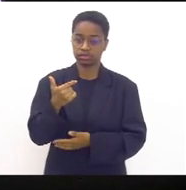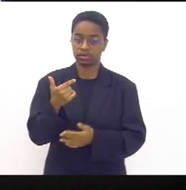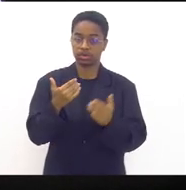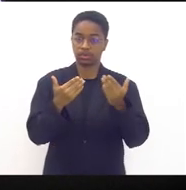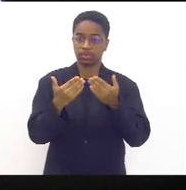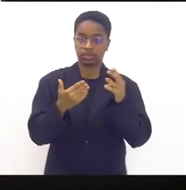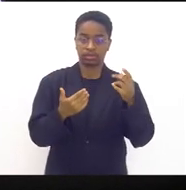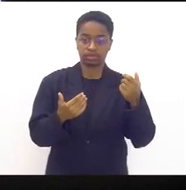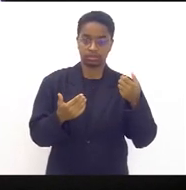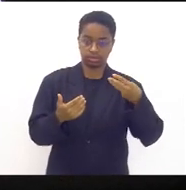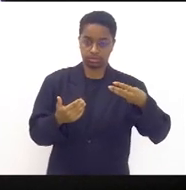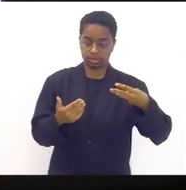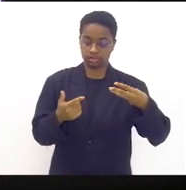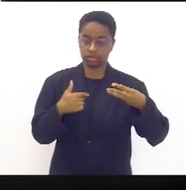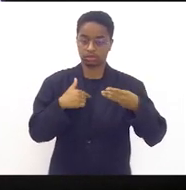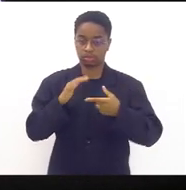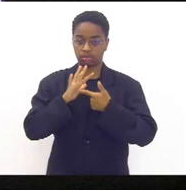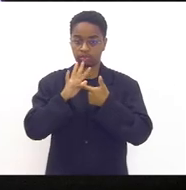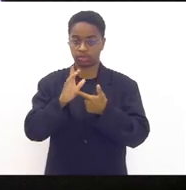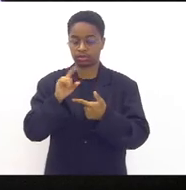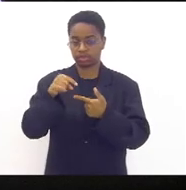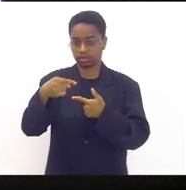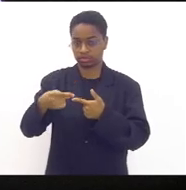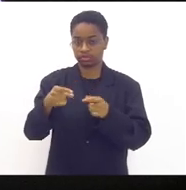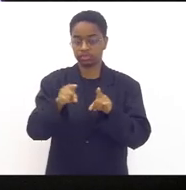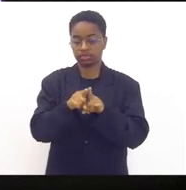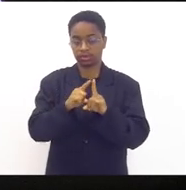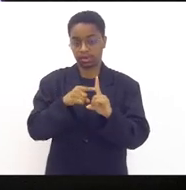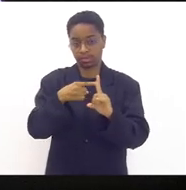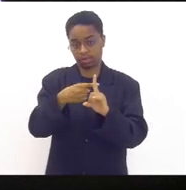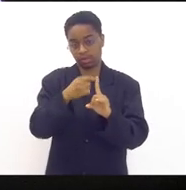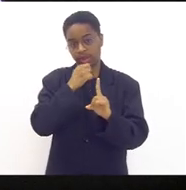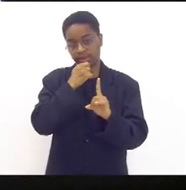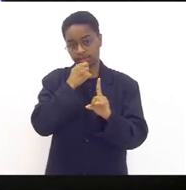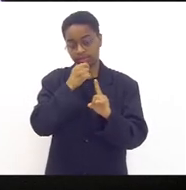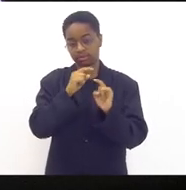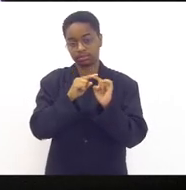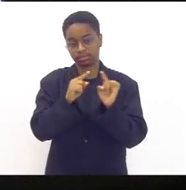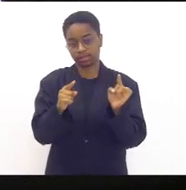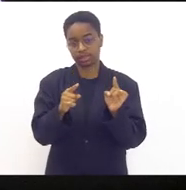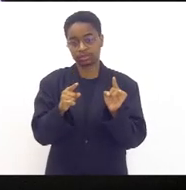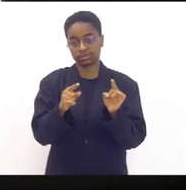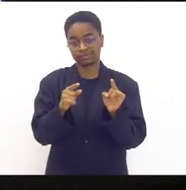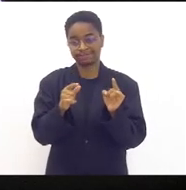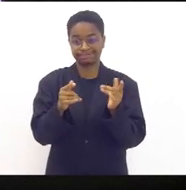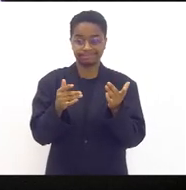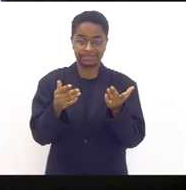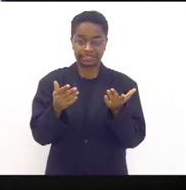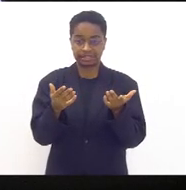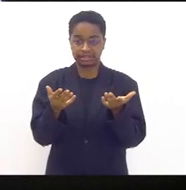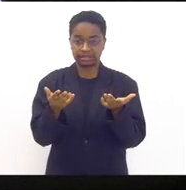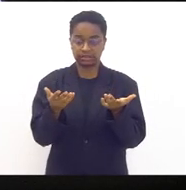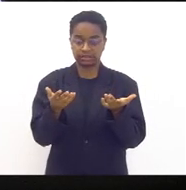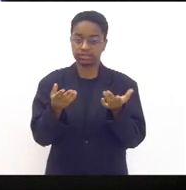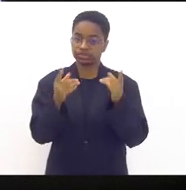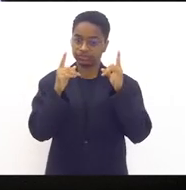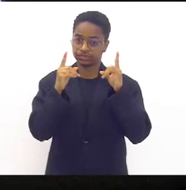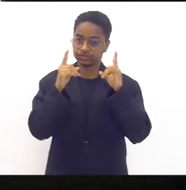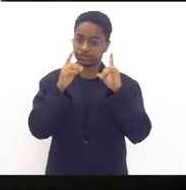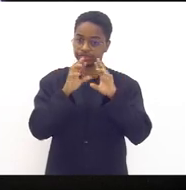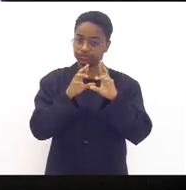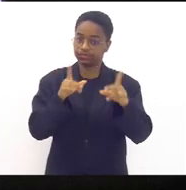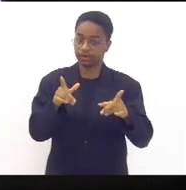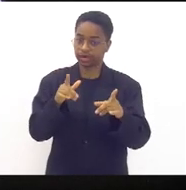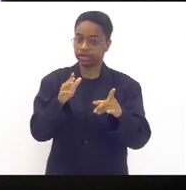mostrar um pouquinho mais para frente. E ainda é positivo, estamos no terreno do positivo, mas bem diferente